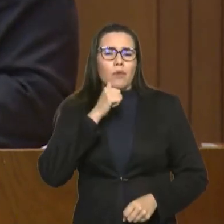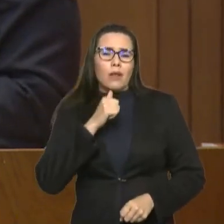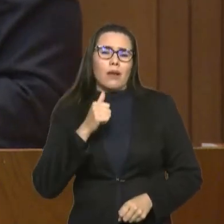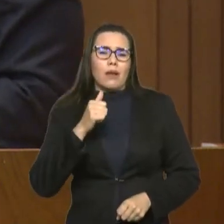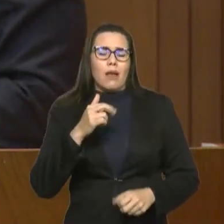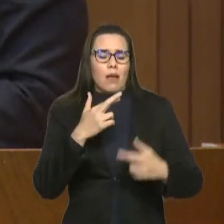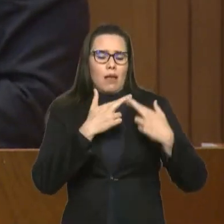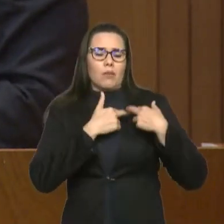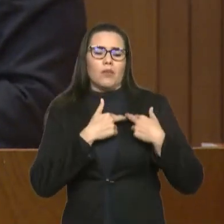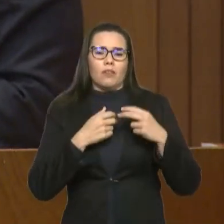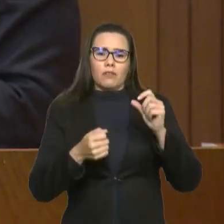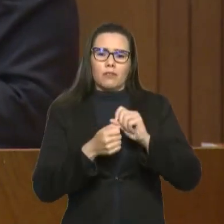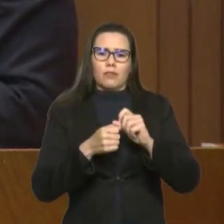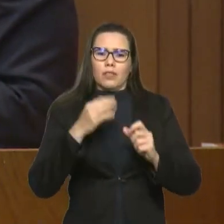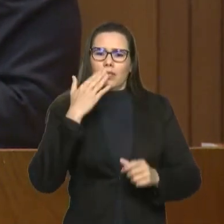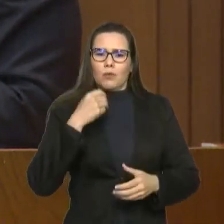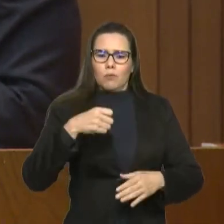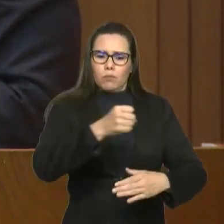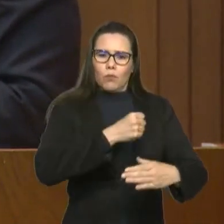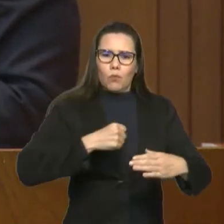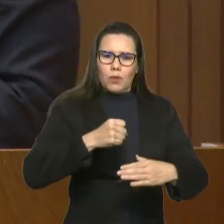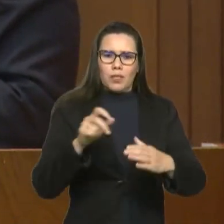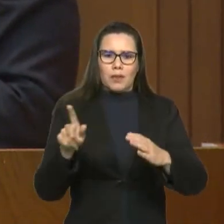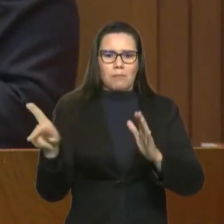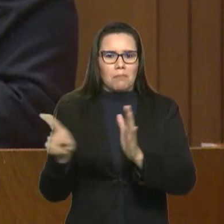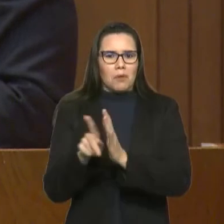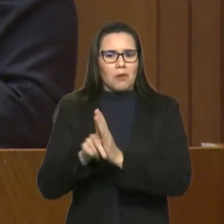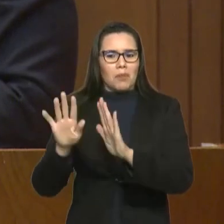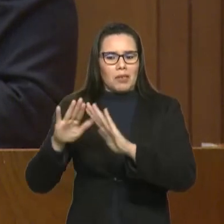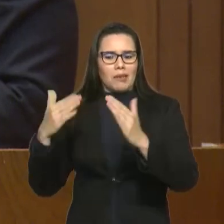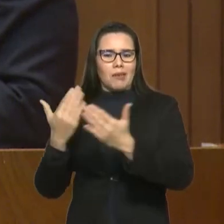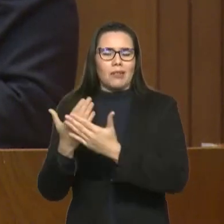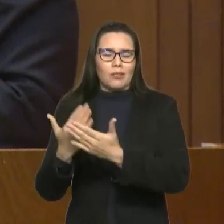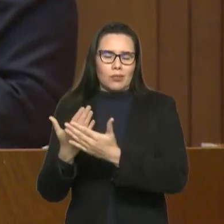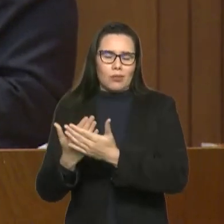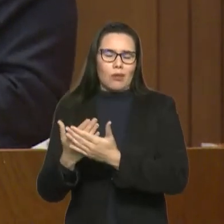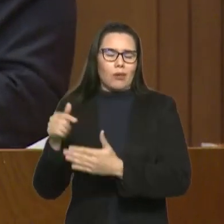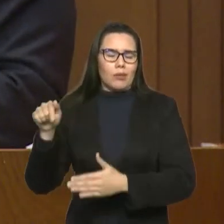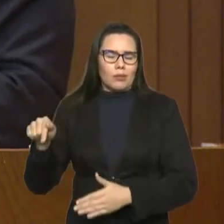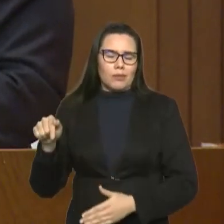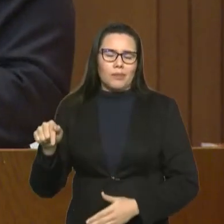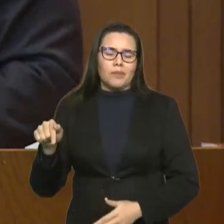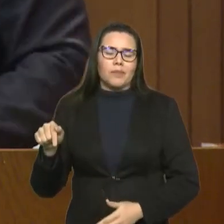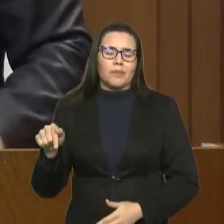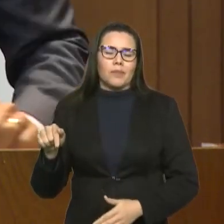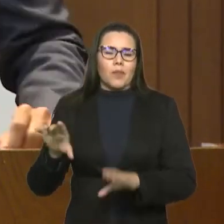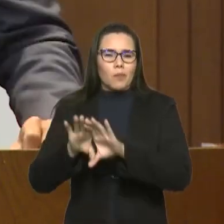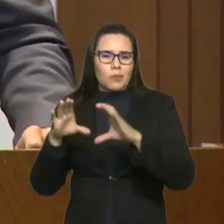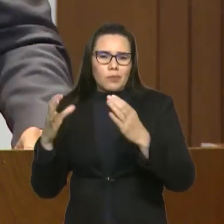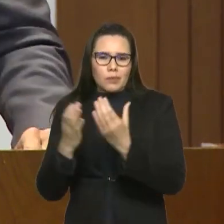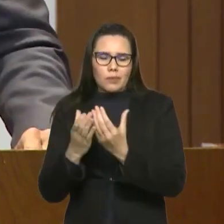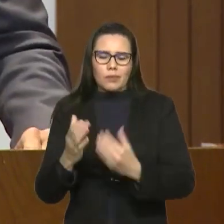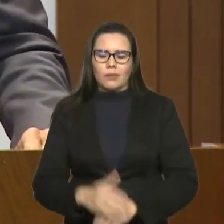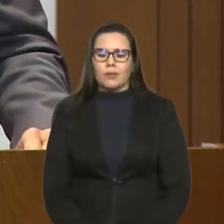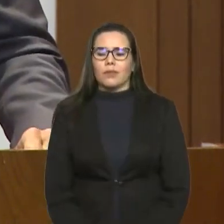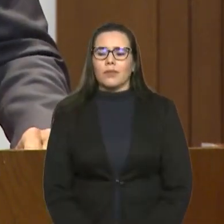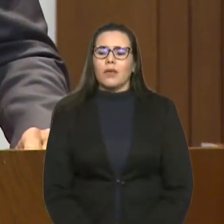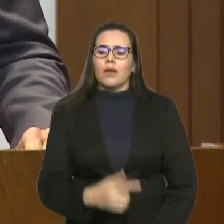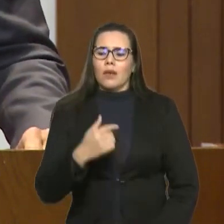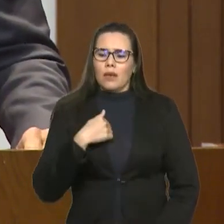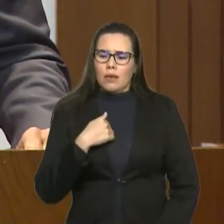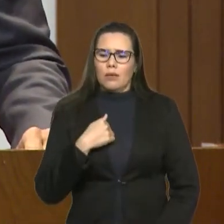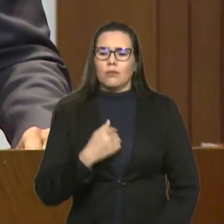estamos financiando mais de 1.000 vagas para a formação continuada a esses profissionais que atuam e desenvolvem